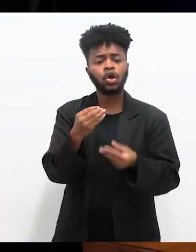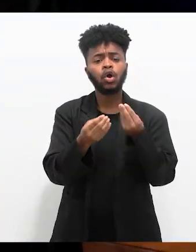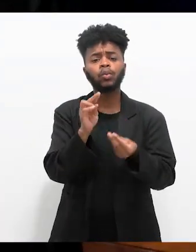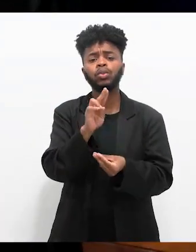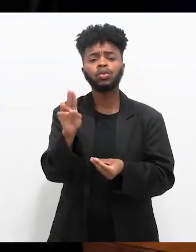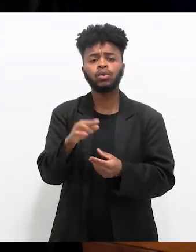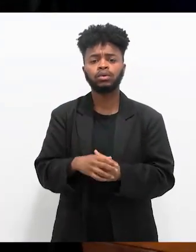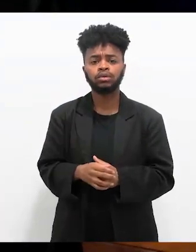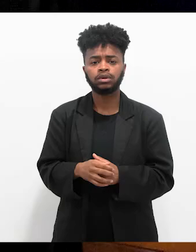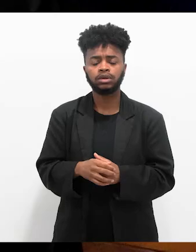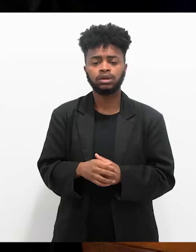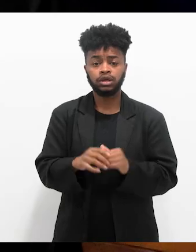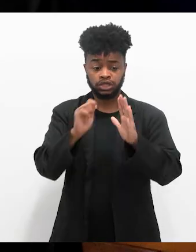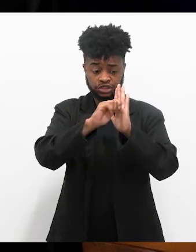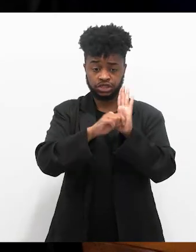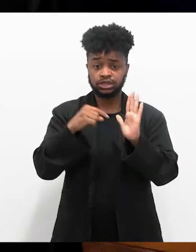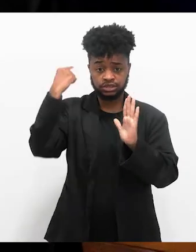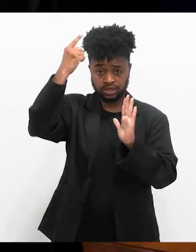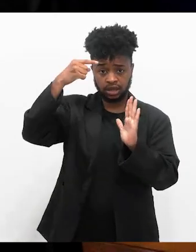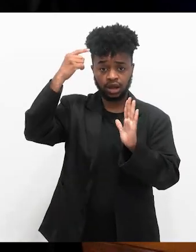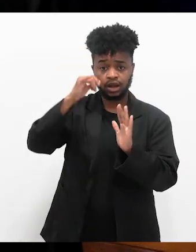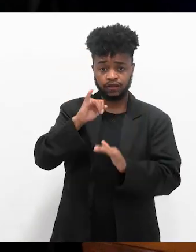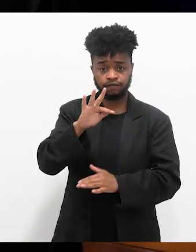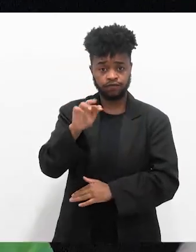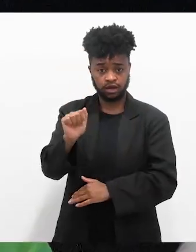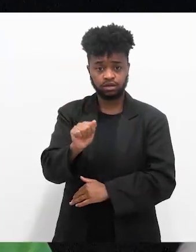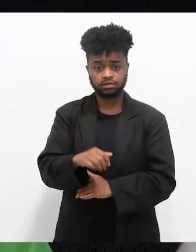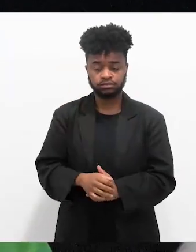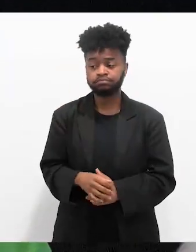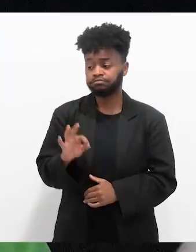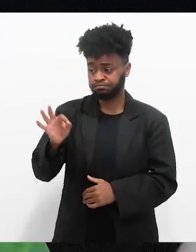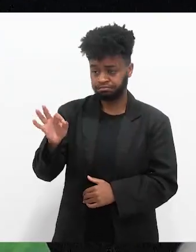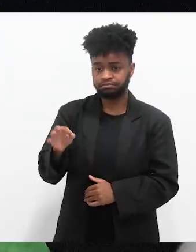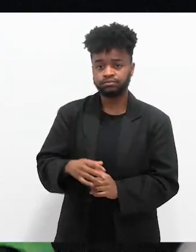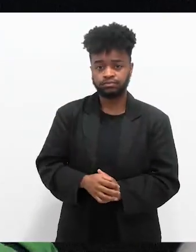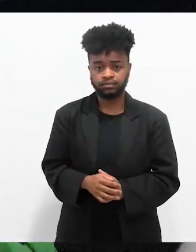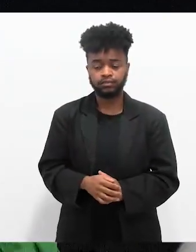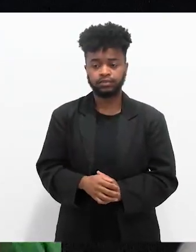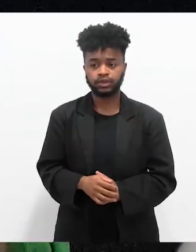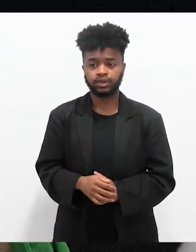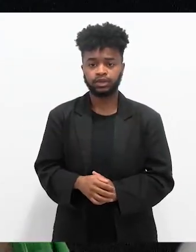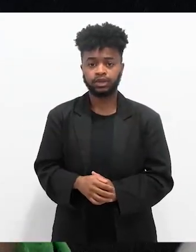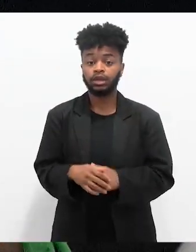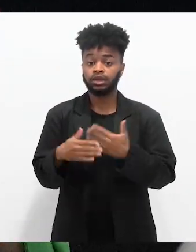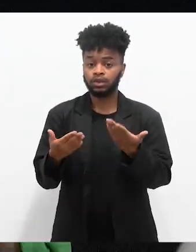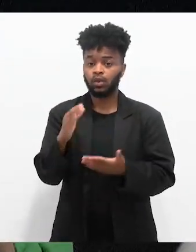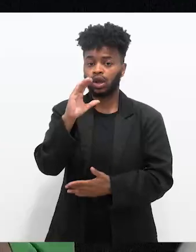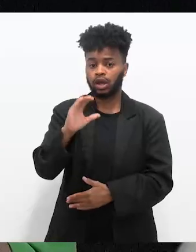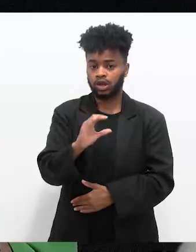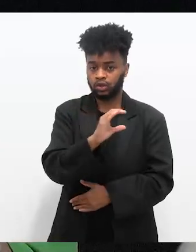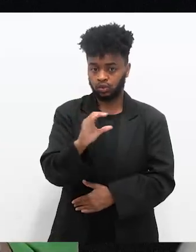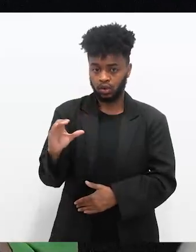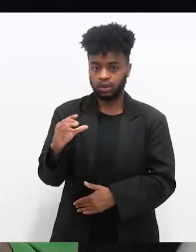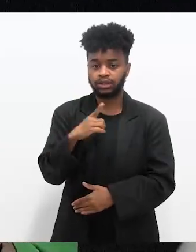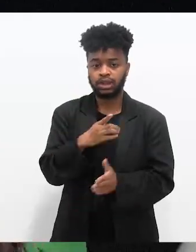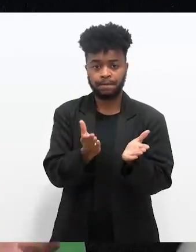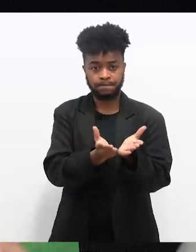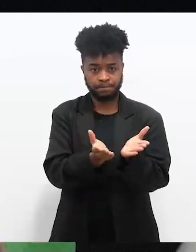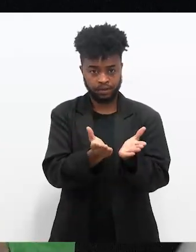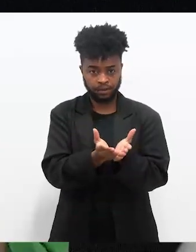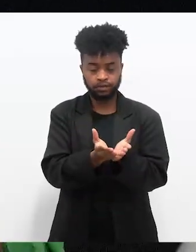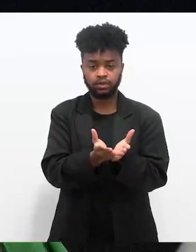se chama? Temos a Escritura Sagrada de Ifá. Escritura Sagrada de Ifá. É isso, essa é uma Então, escritura assim, milenar. como o catolicismo tem